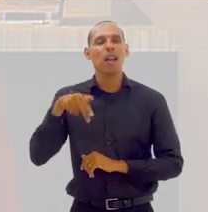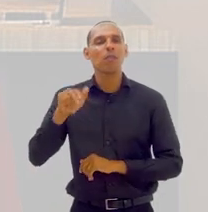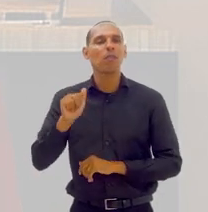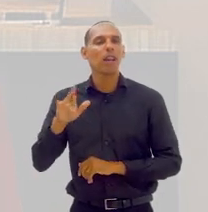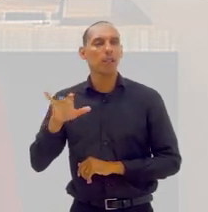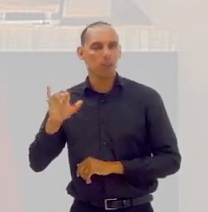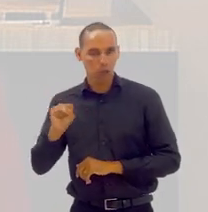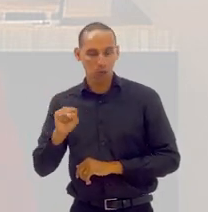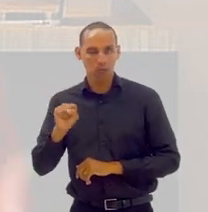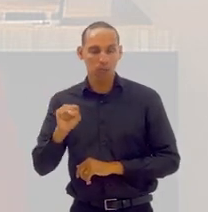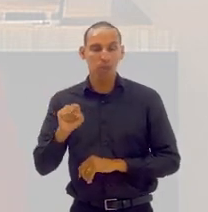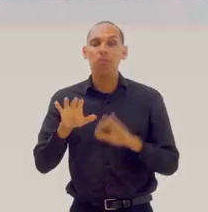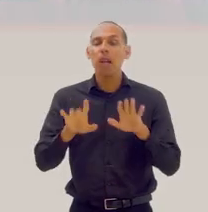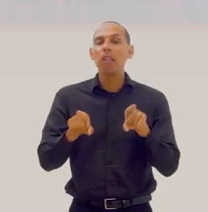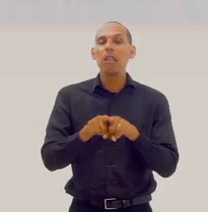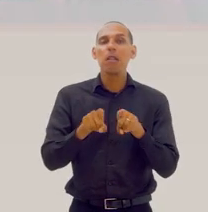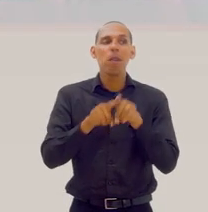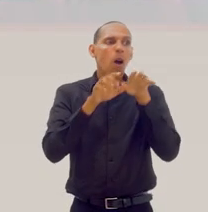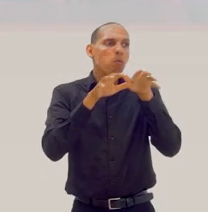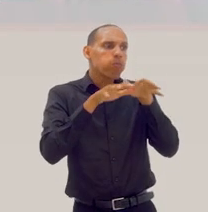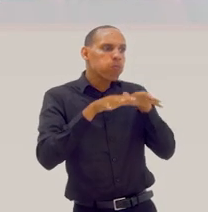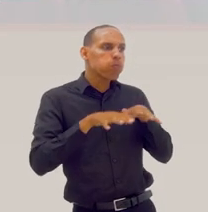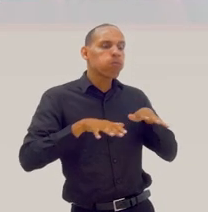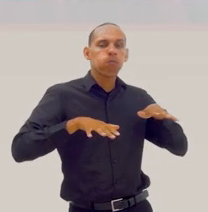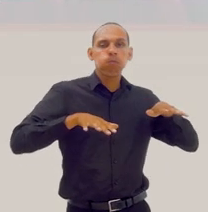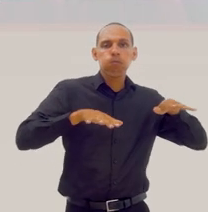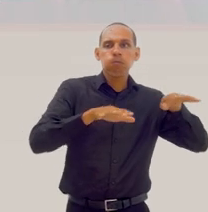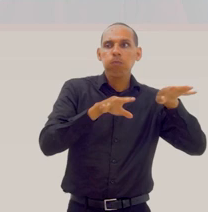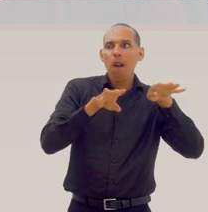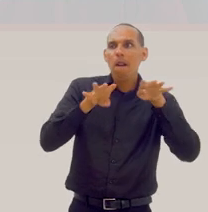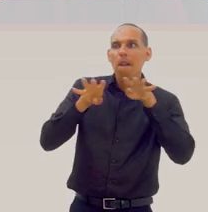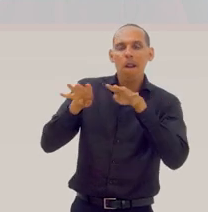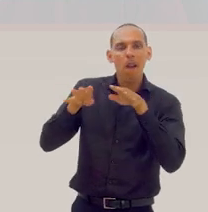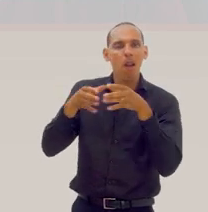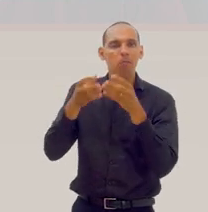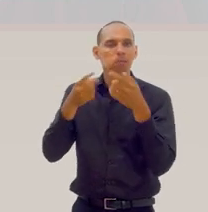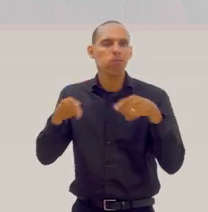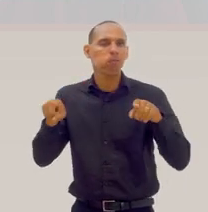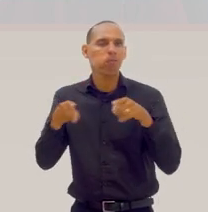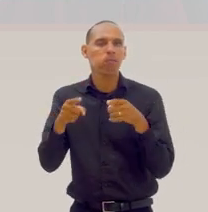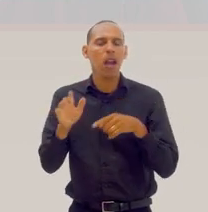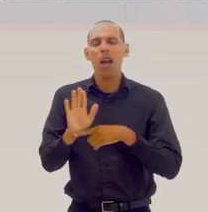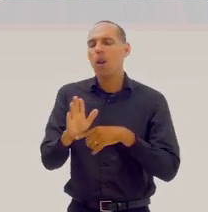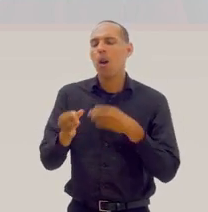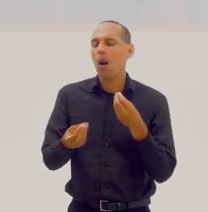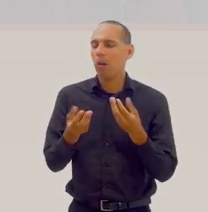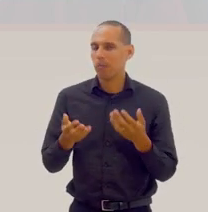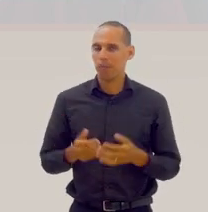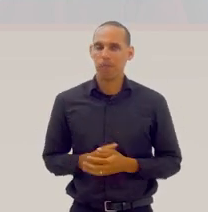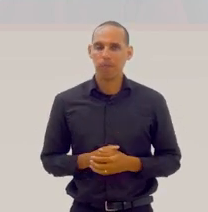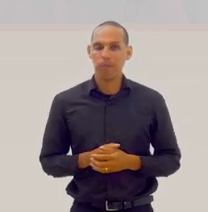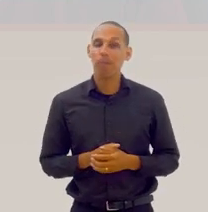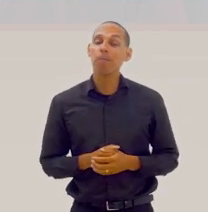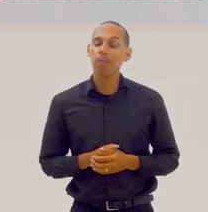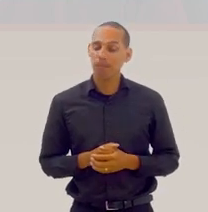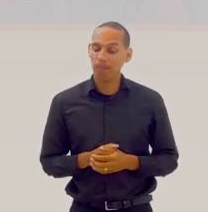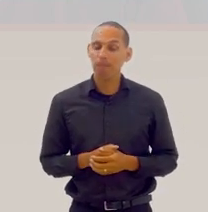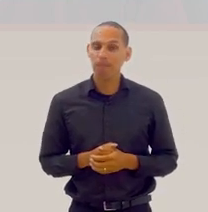trazer também esse grande público para perto das orquestras. Foi um